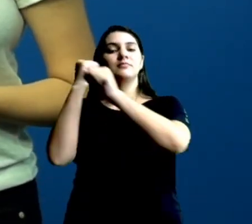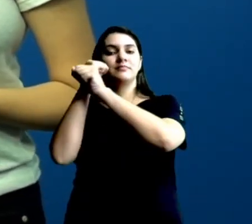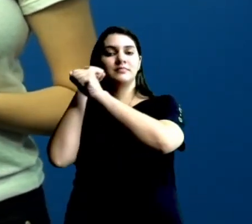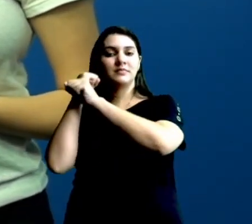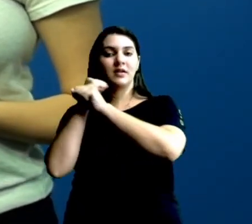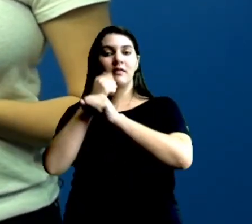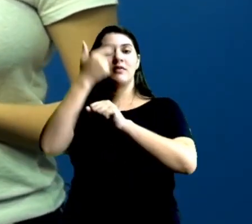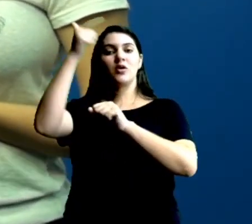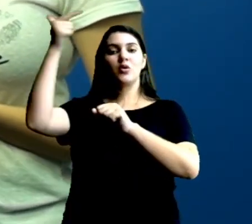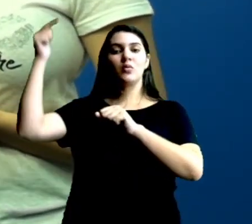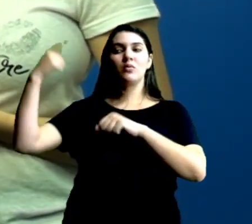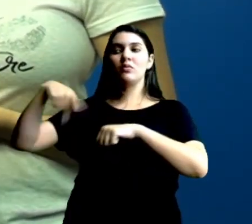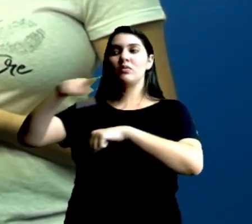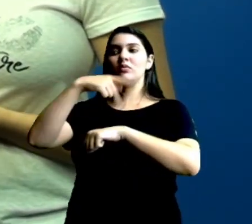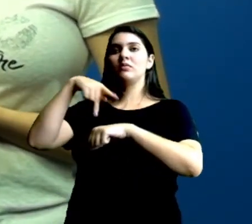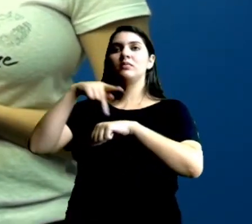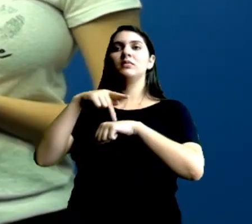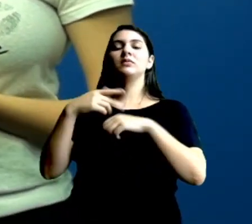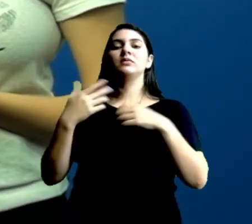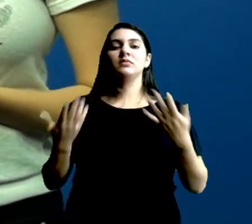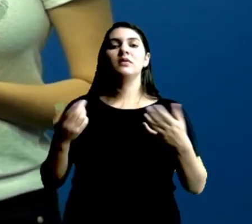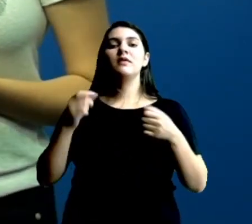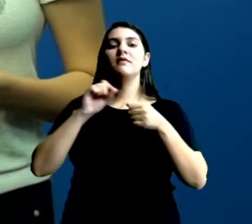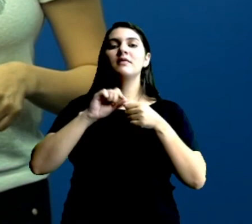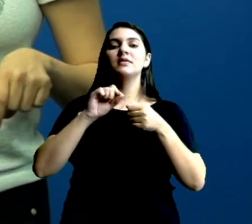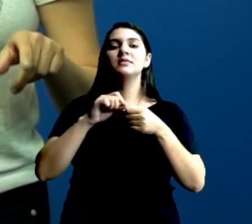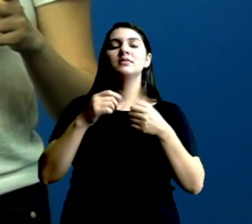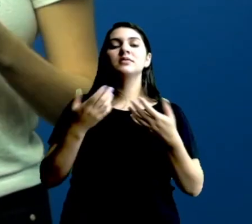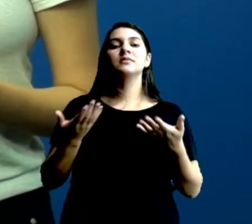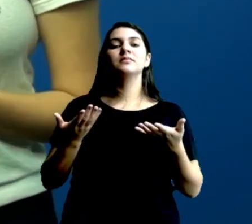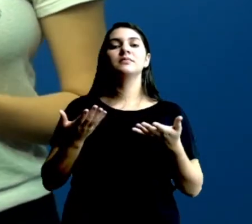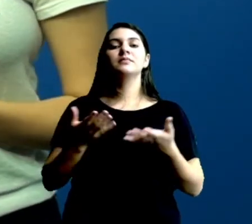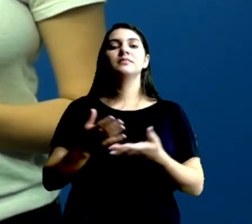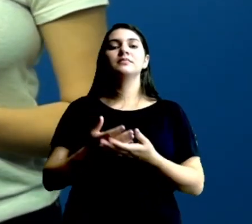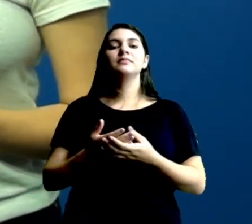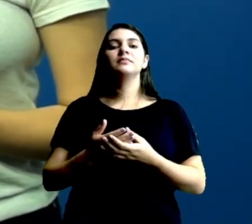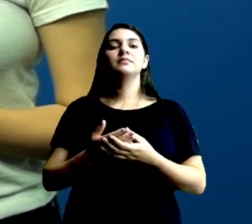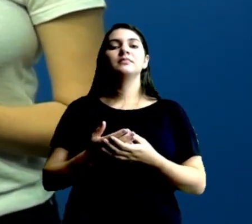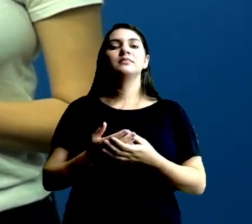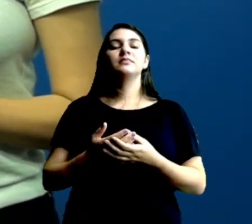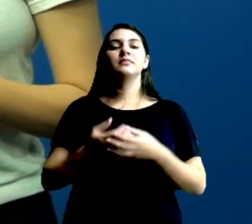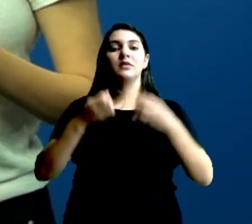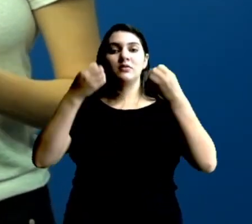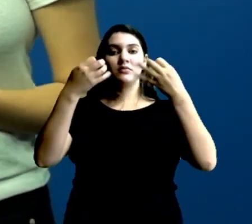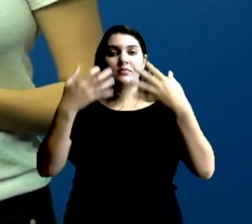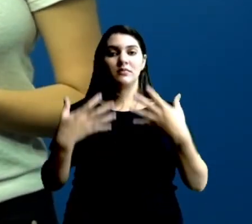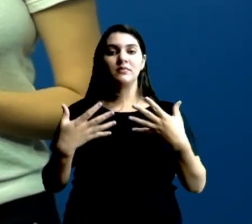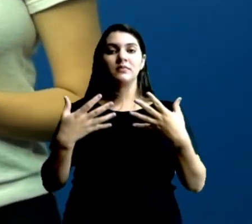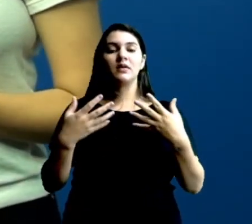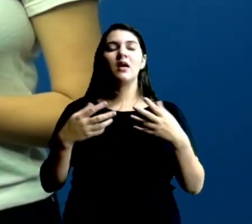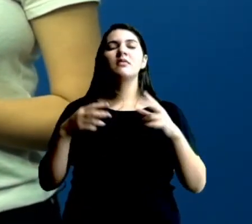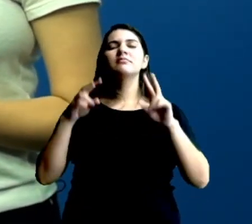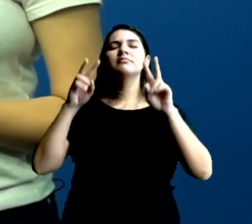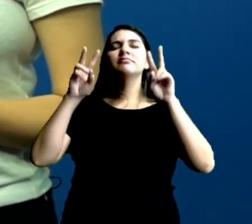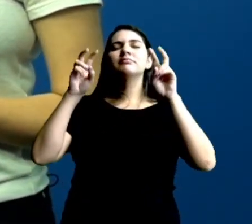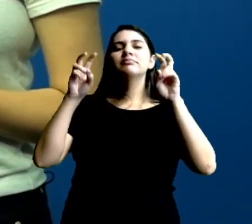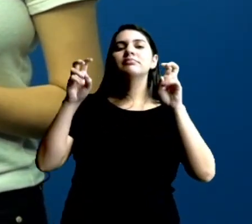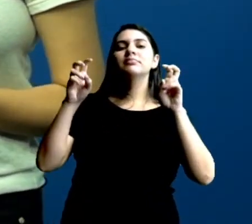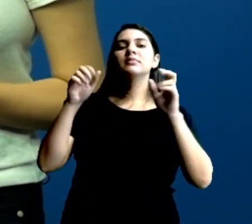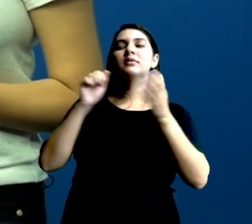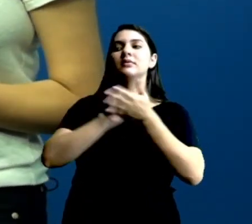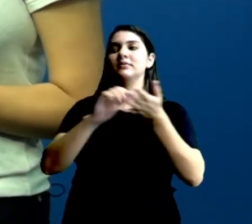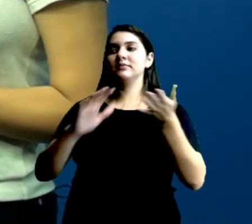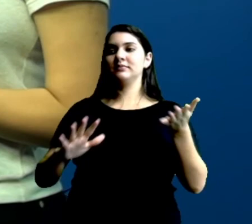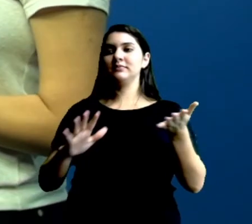em outros países. Então aqui a gente vai fazer uma revisãozinha, né, com essa atividade. Então